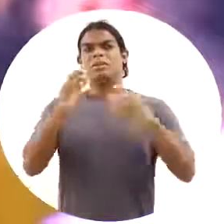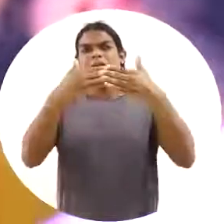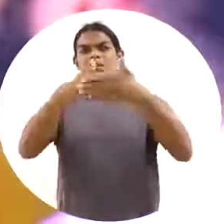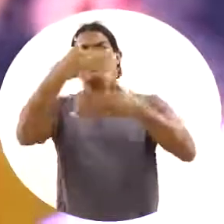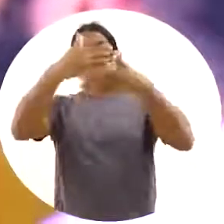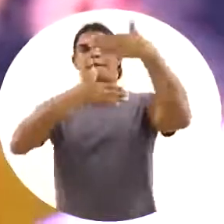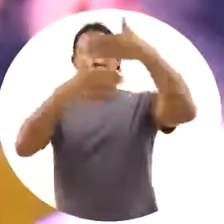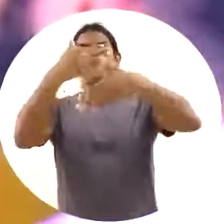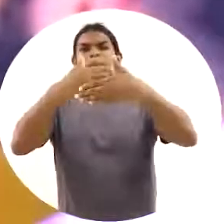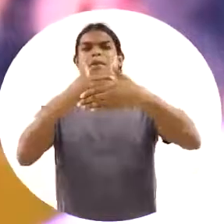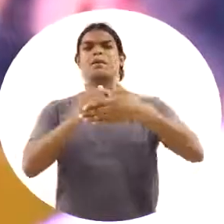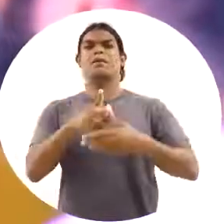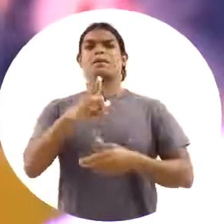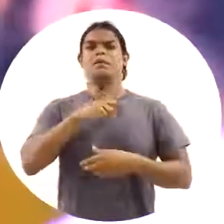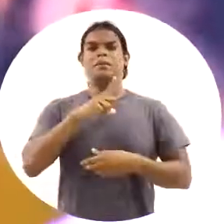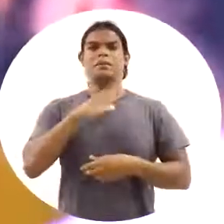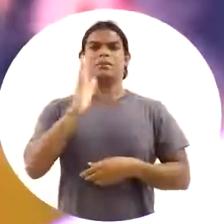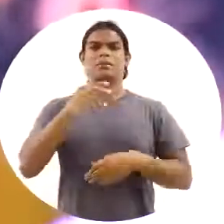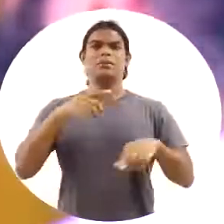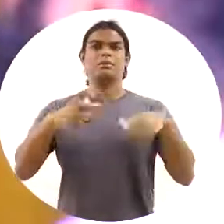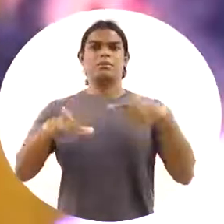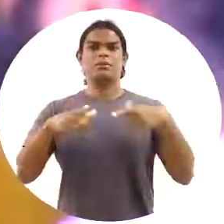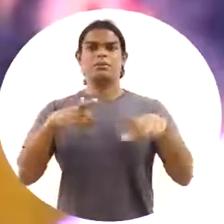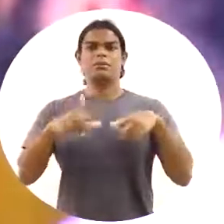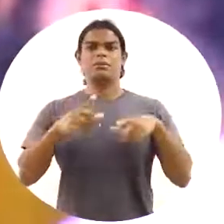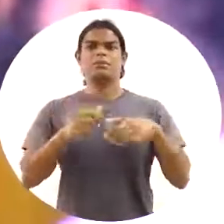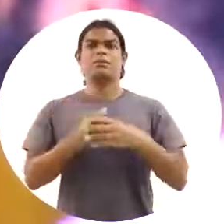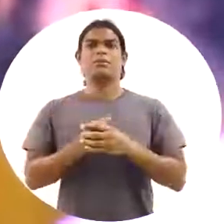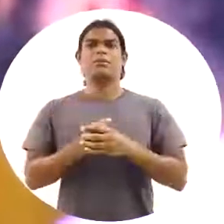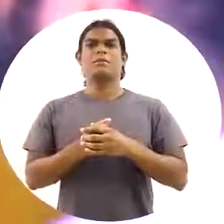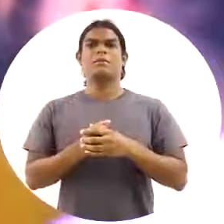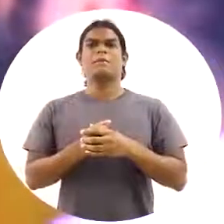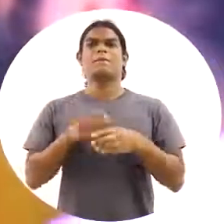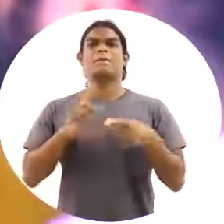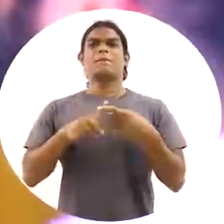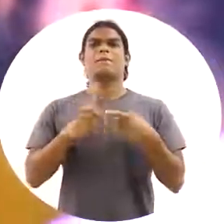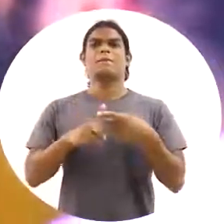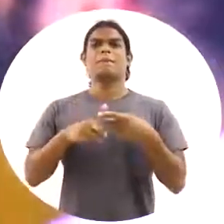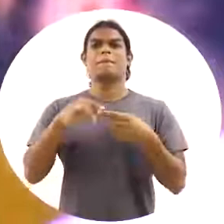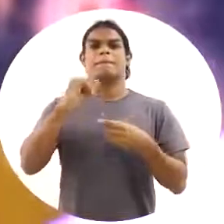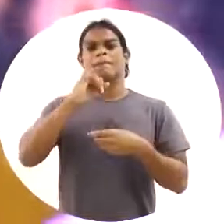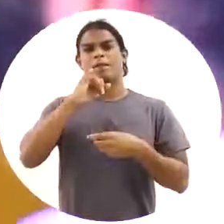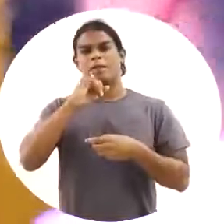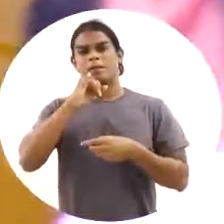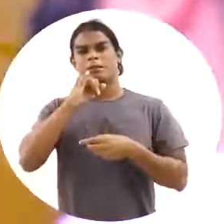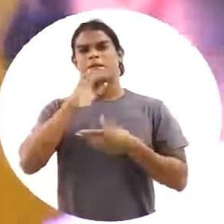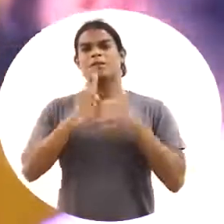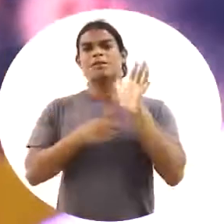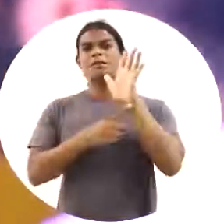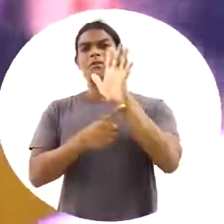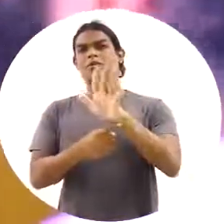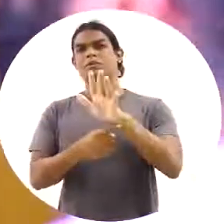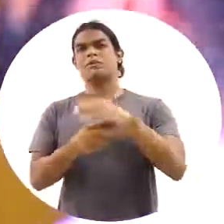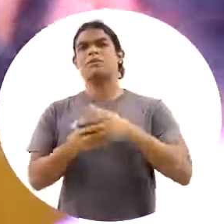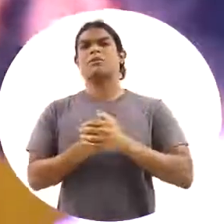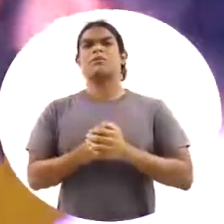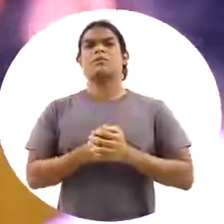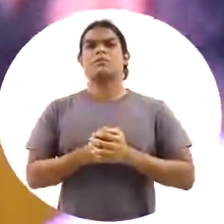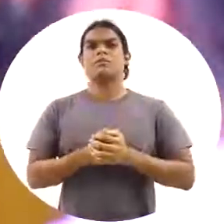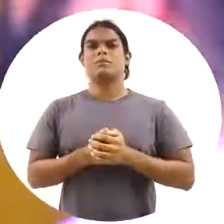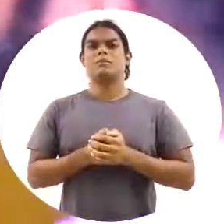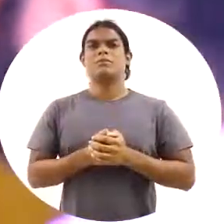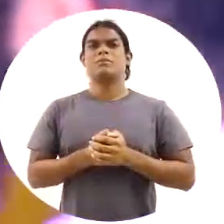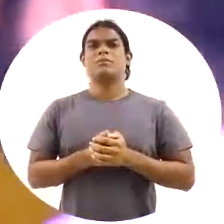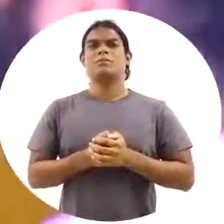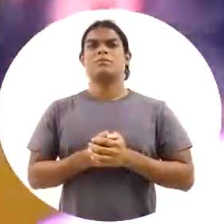A parede está ali, é o que a gente tem trabalhado nesse sentido. As instalações elétricas expostas, aparentes, que você também